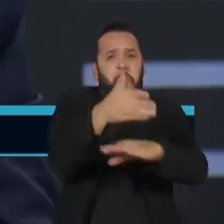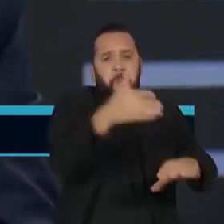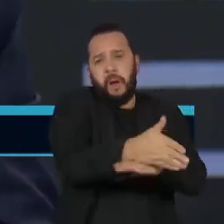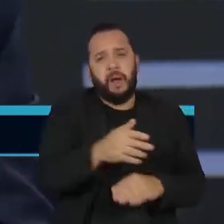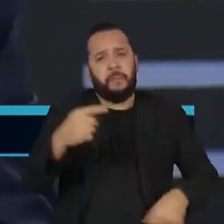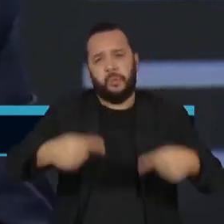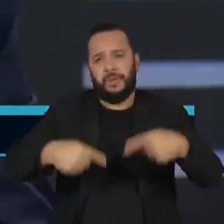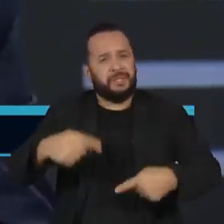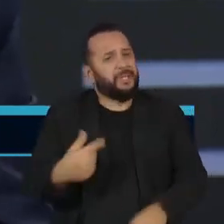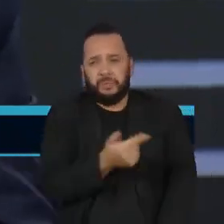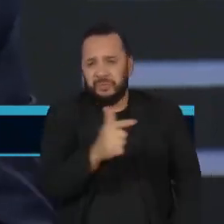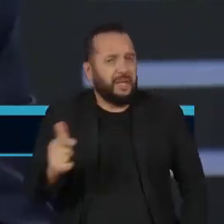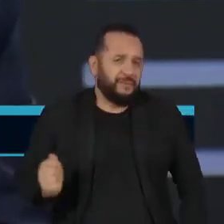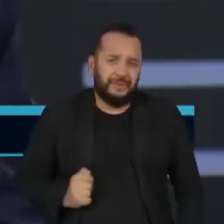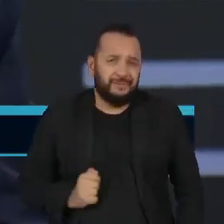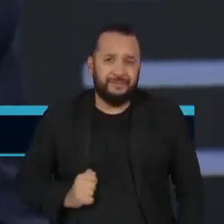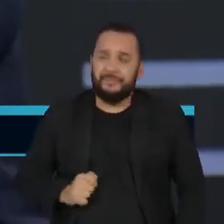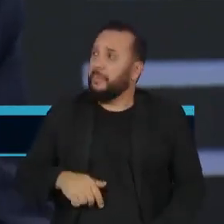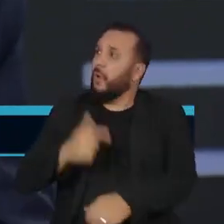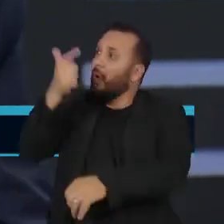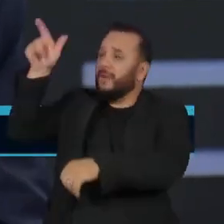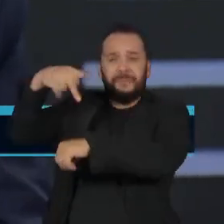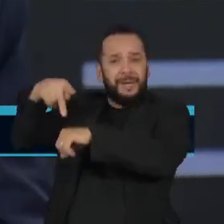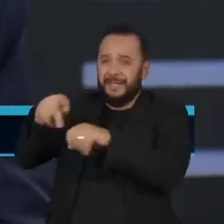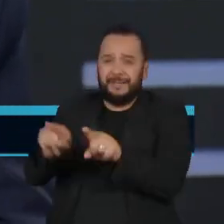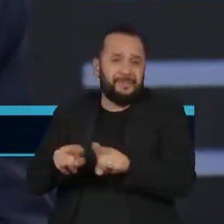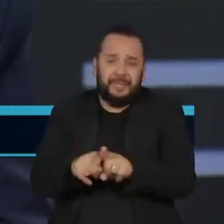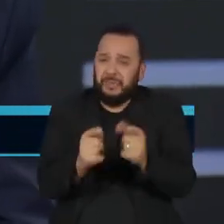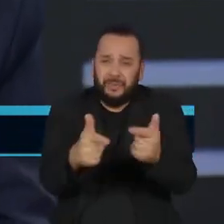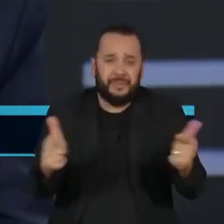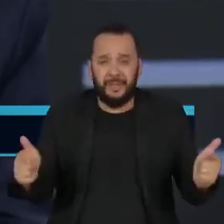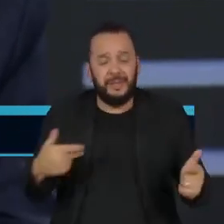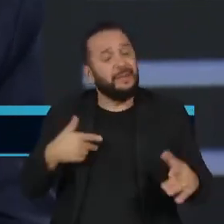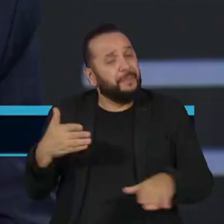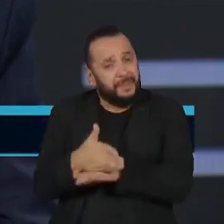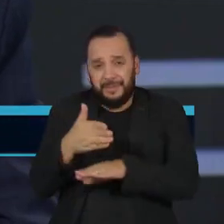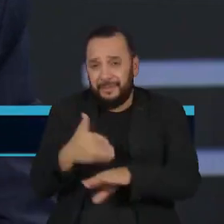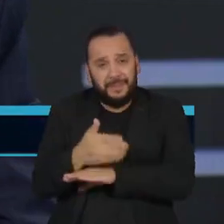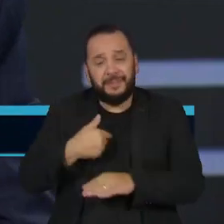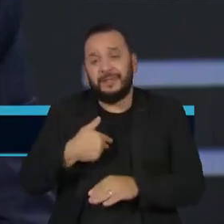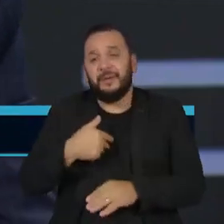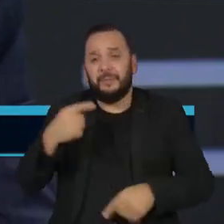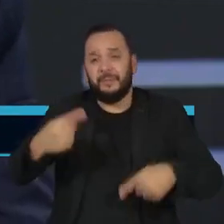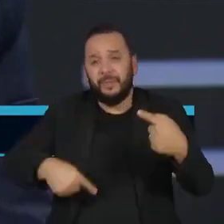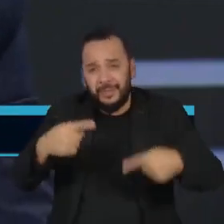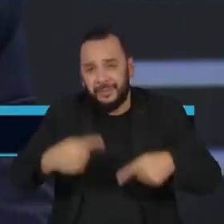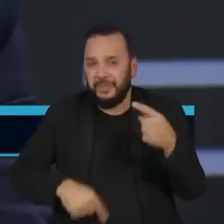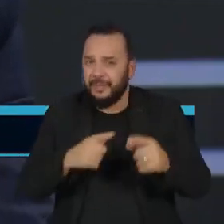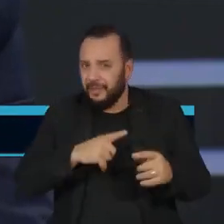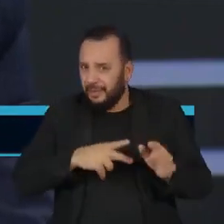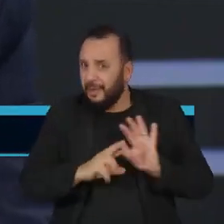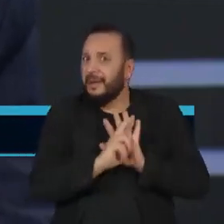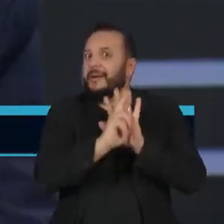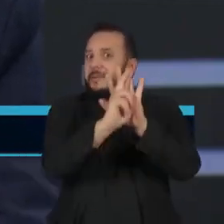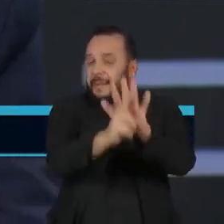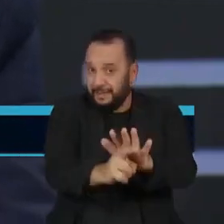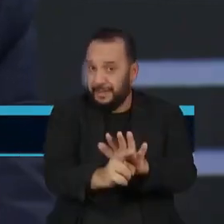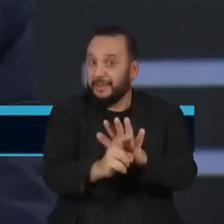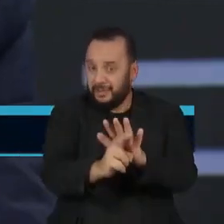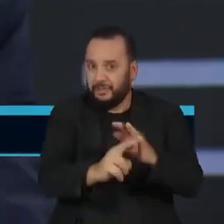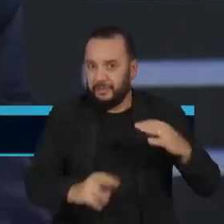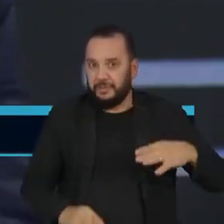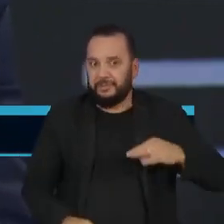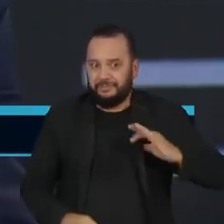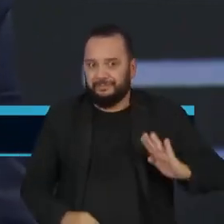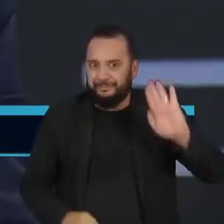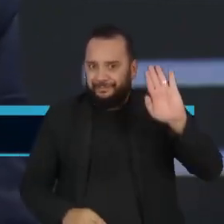também em outros países, né? É bom lembrar que a participação política como representantes, não como eleitores, ela também,